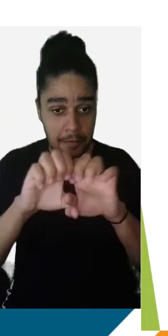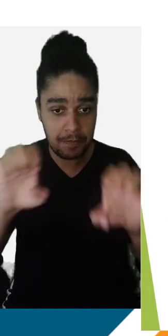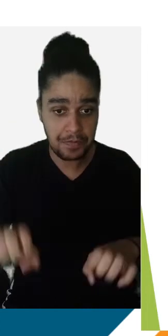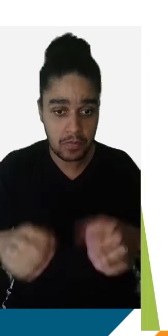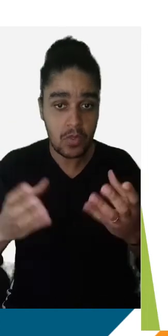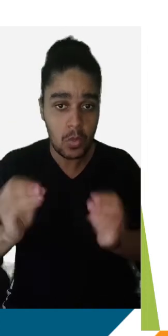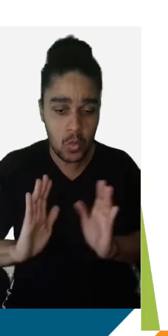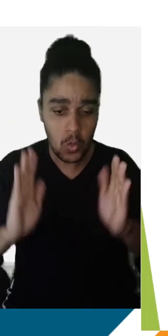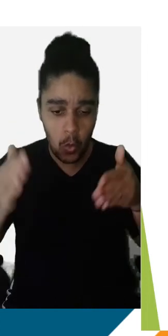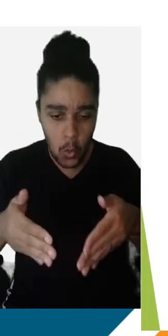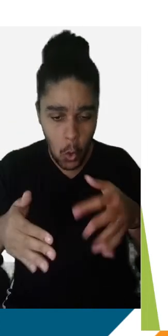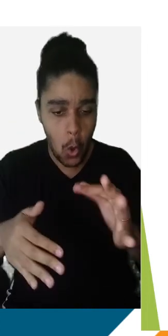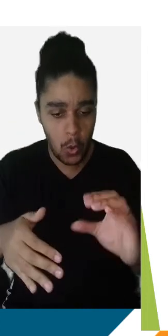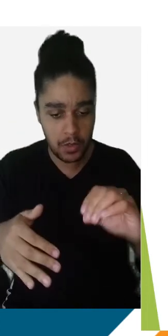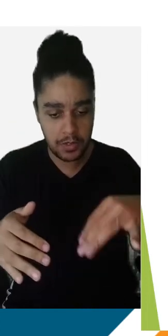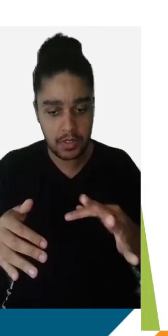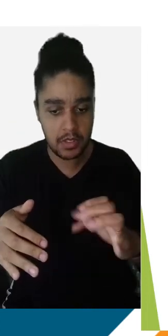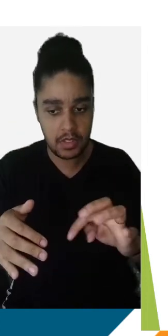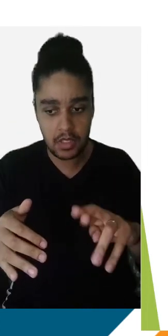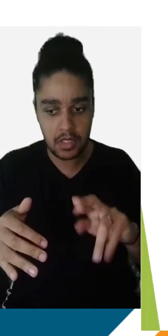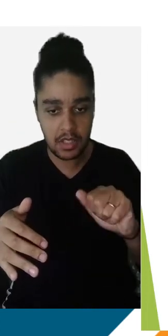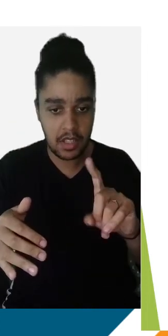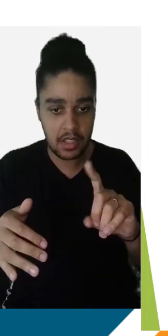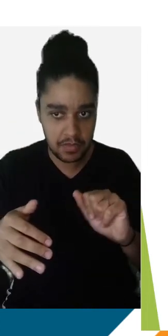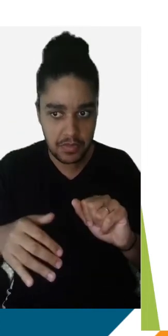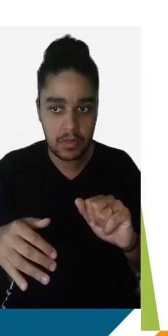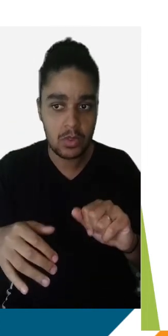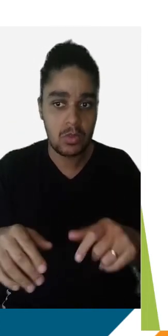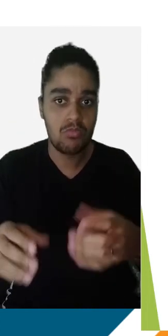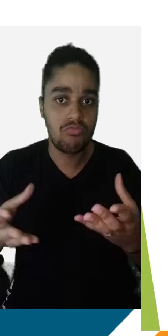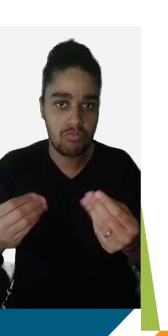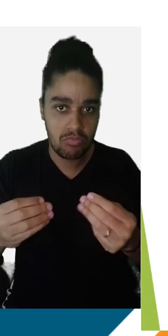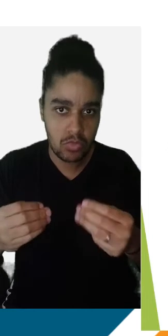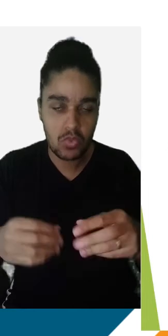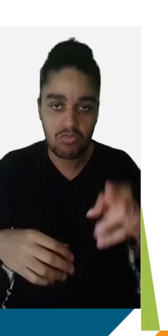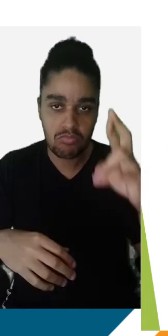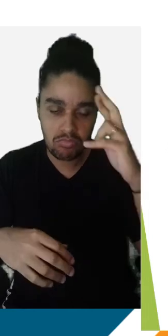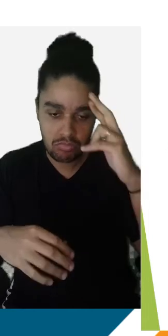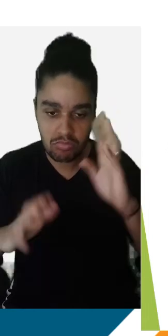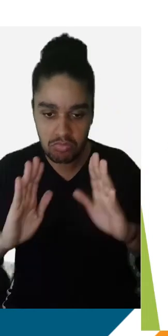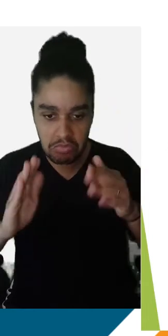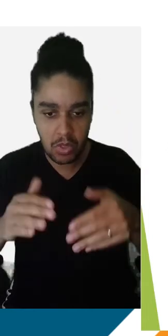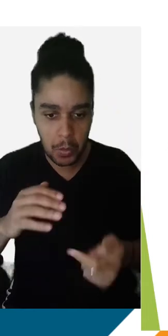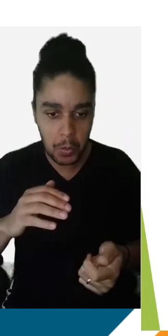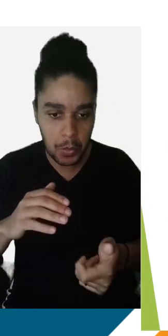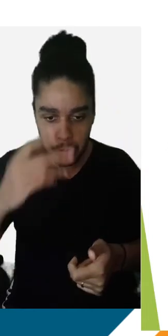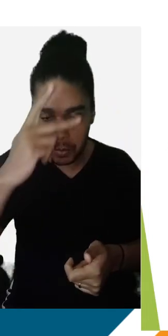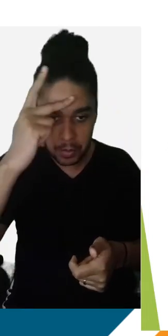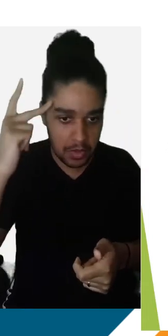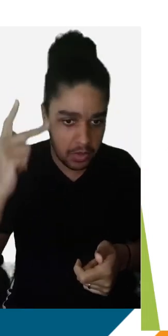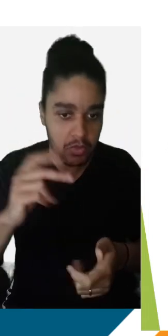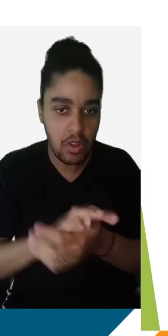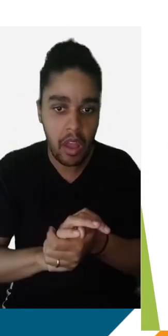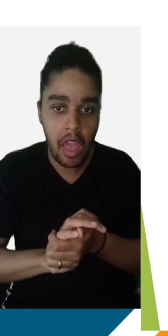que é extremamente concentrada, com o predomínio de grandes propriedades, beleza? Grandes propriedades concentradas nas mãos de poucas